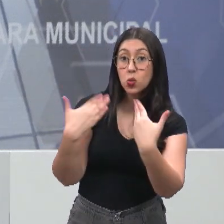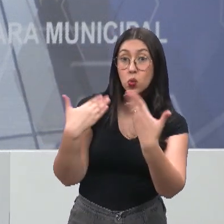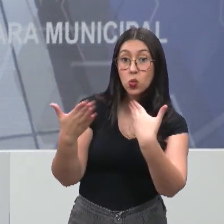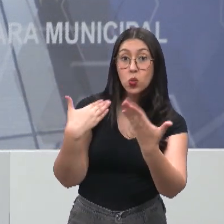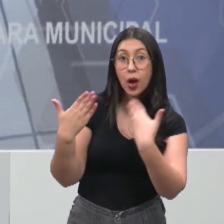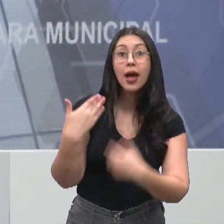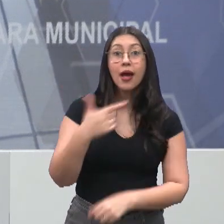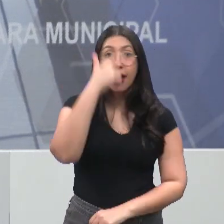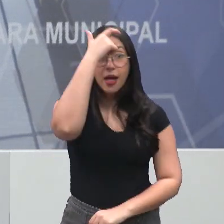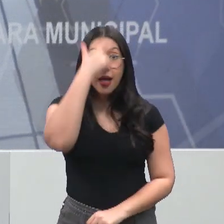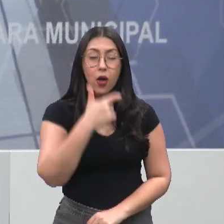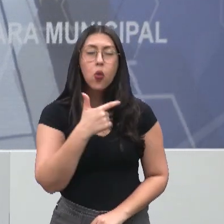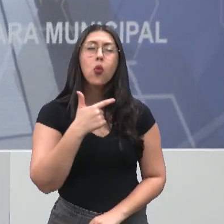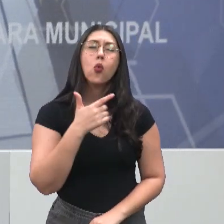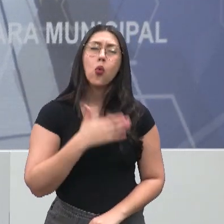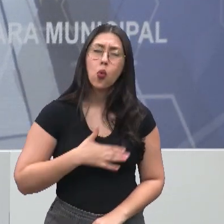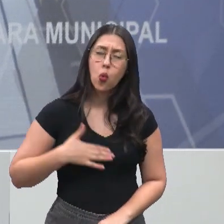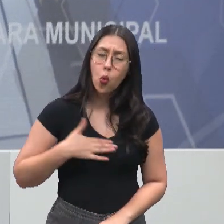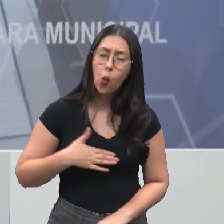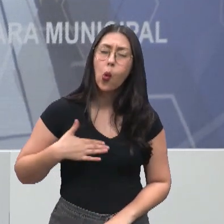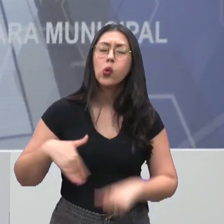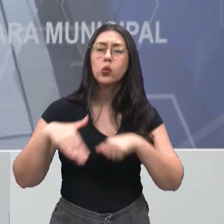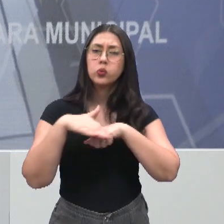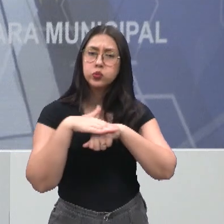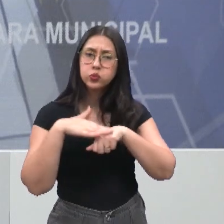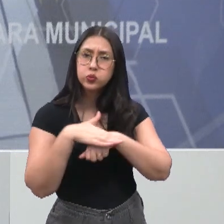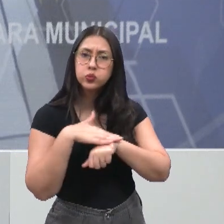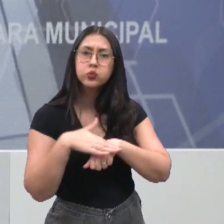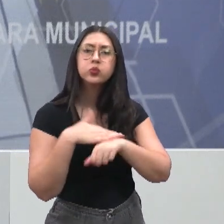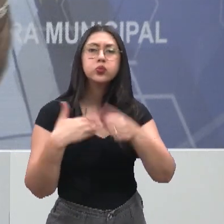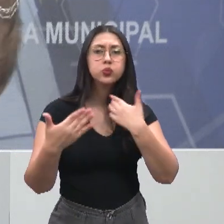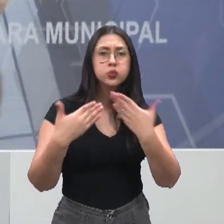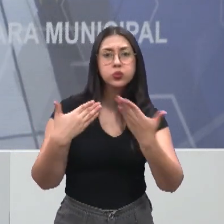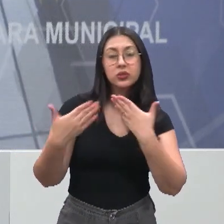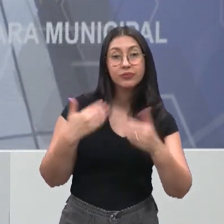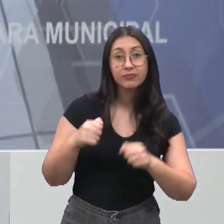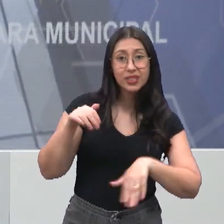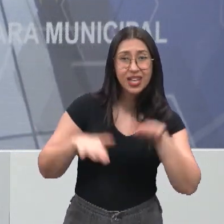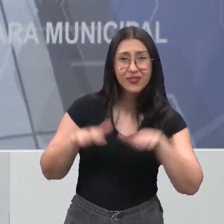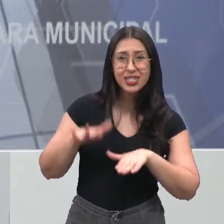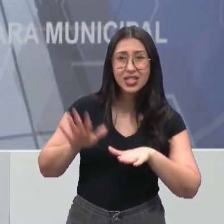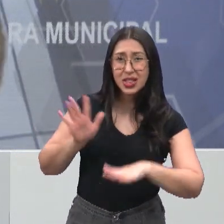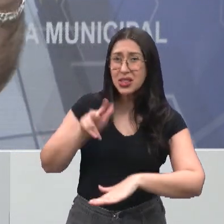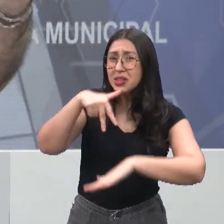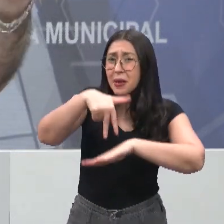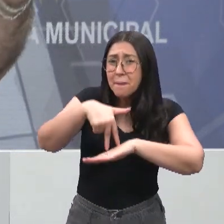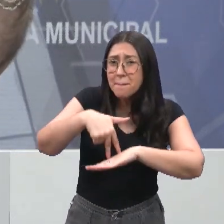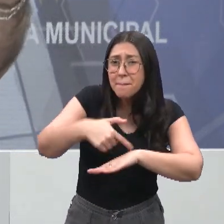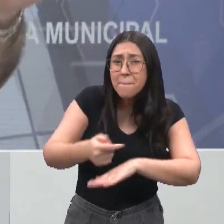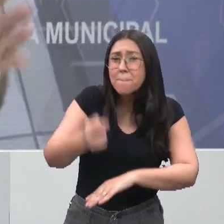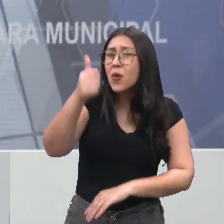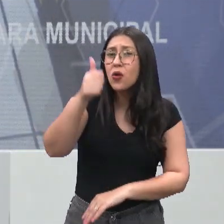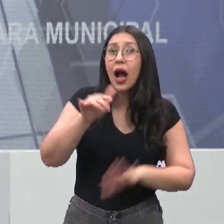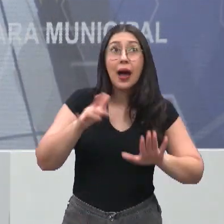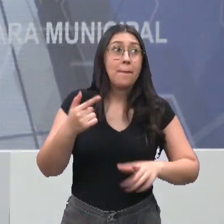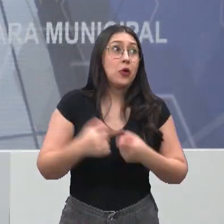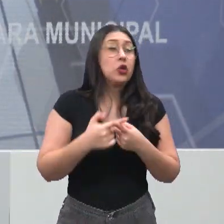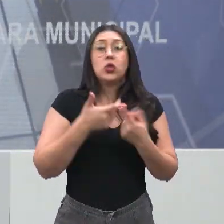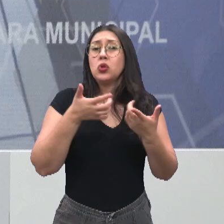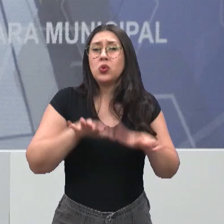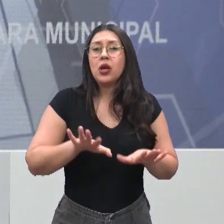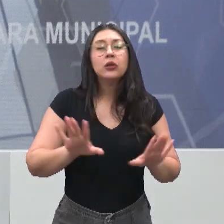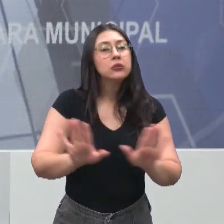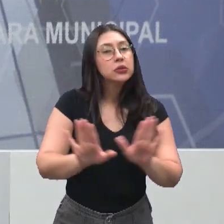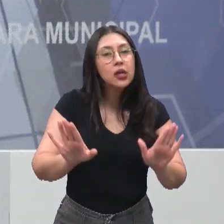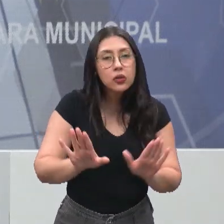um vereador que gosta de conversar, de dialogar. Às vezes eu não falo muito no microfone, mas não é porque eu não quero falar. É porque eu